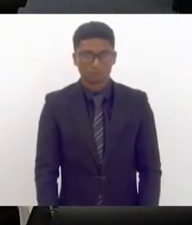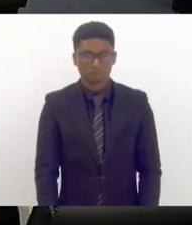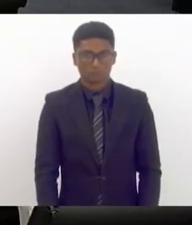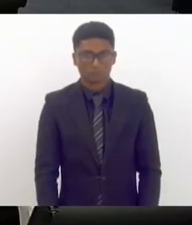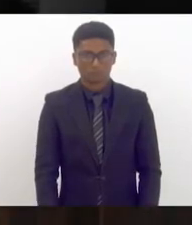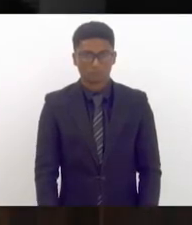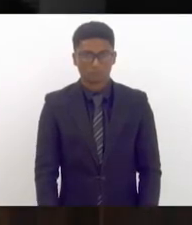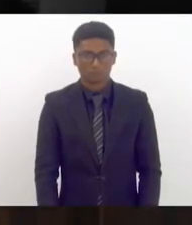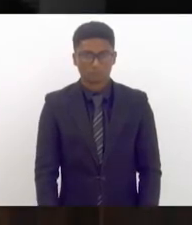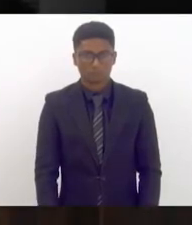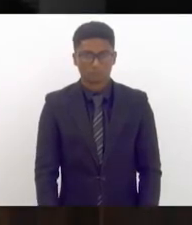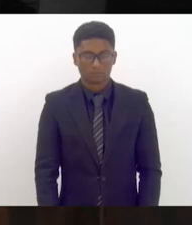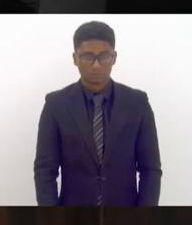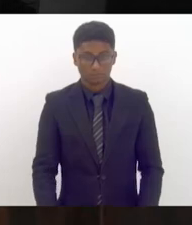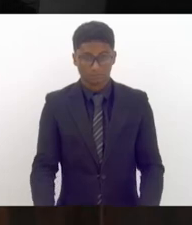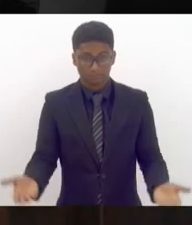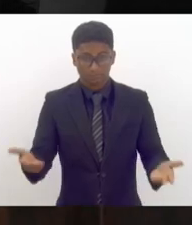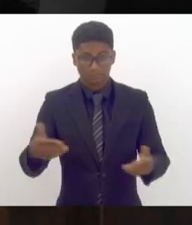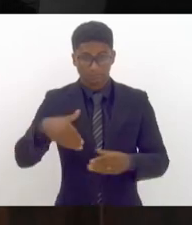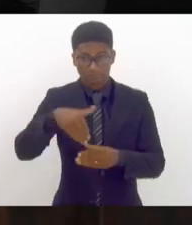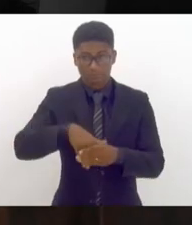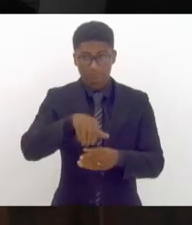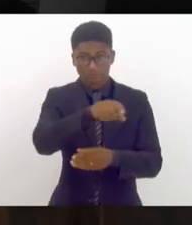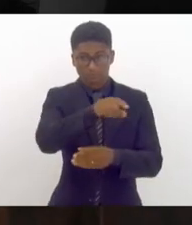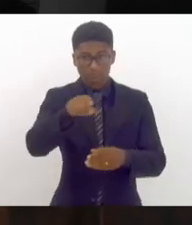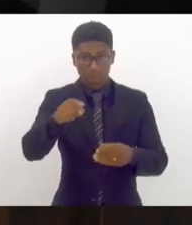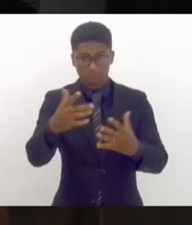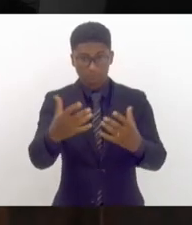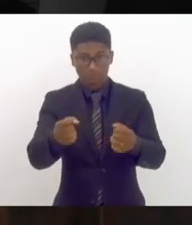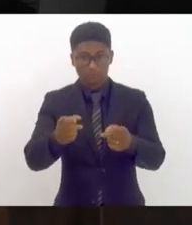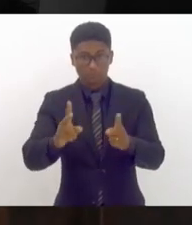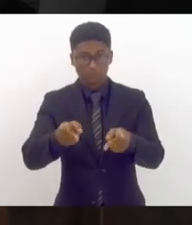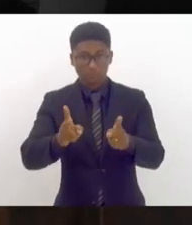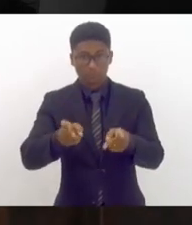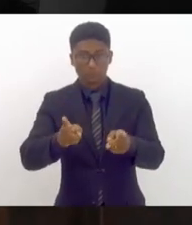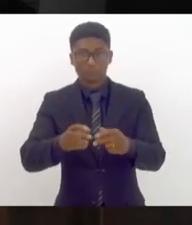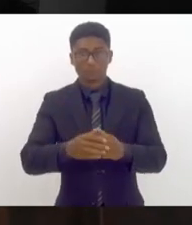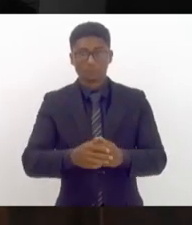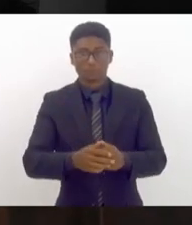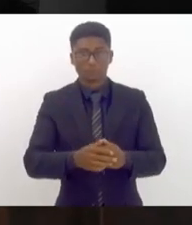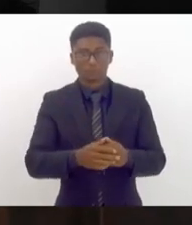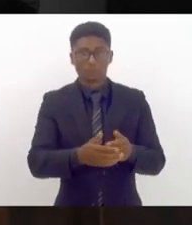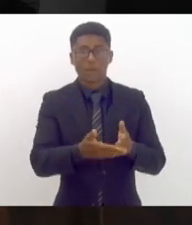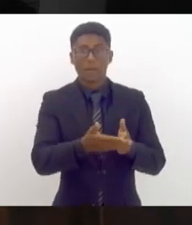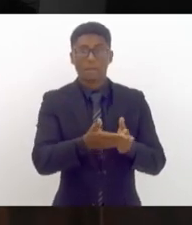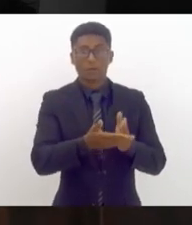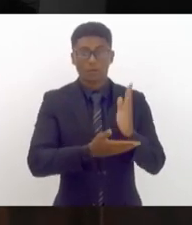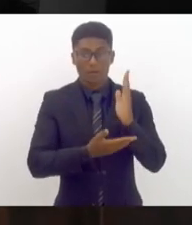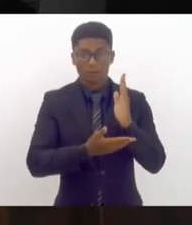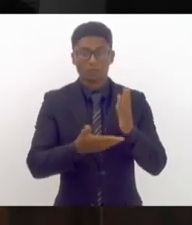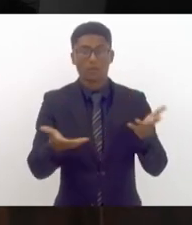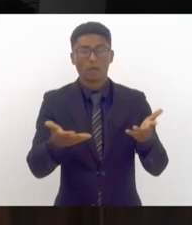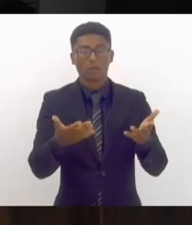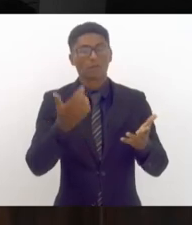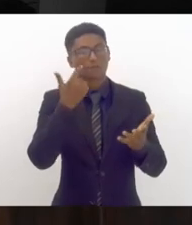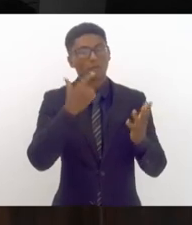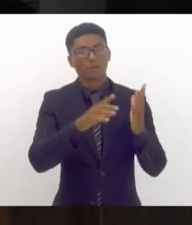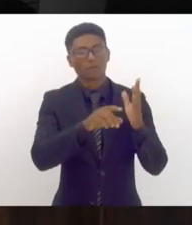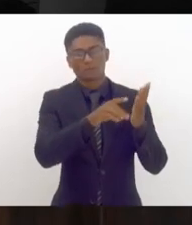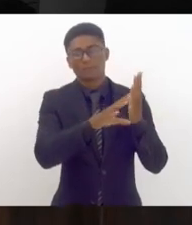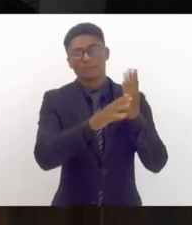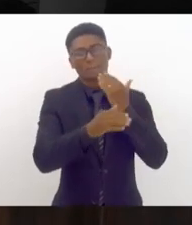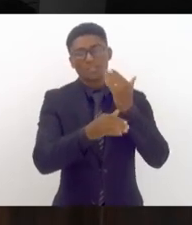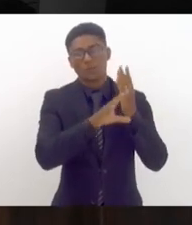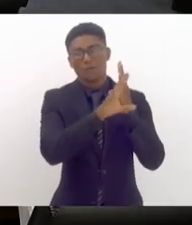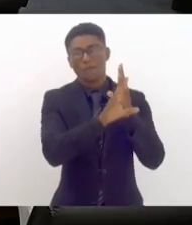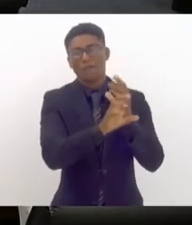Em votação, senhores que aprovam, permaneçam como estão. Aprovado. Verificação, pedido pelo deputado Anderson Moraes.